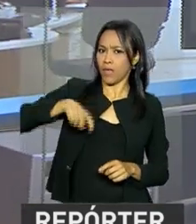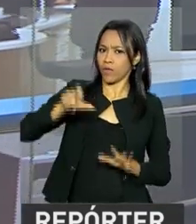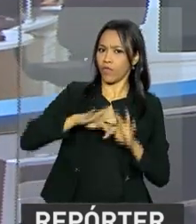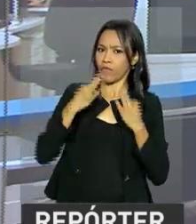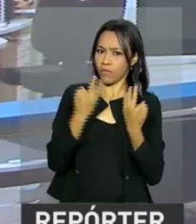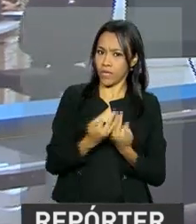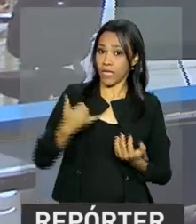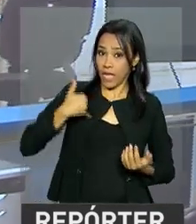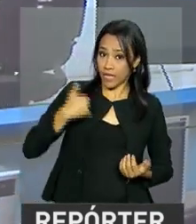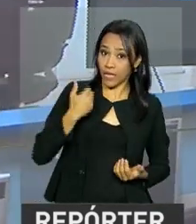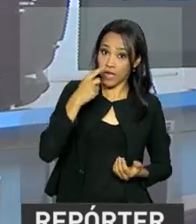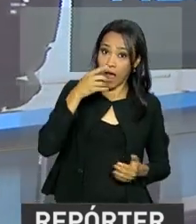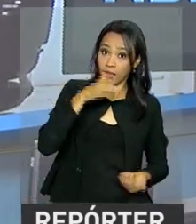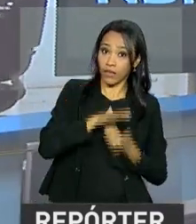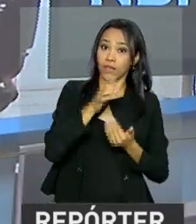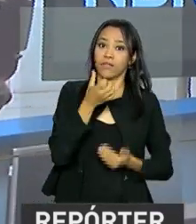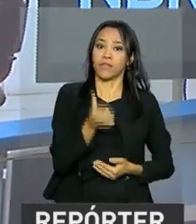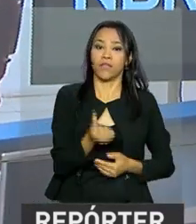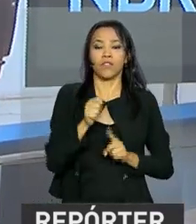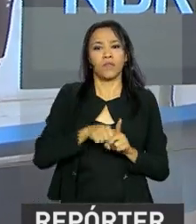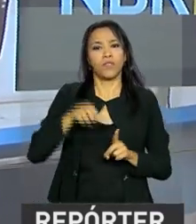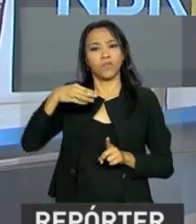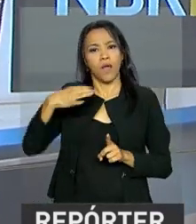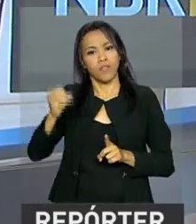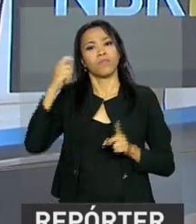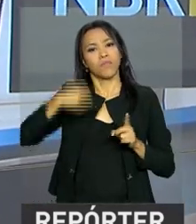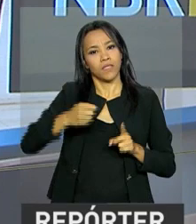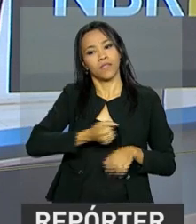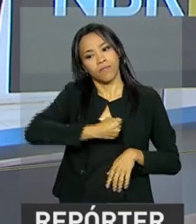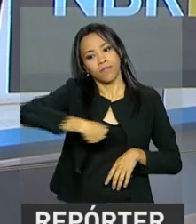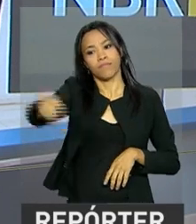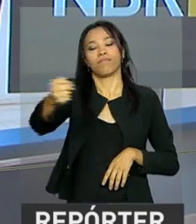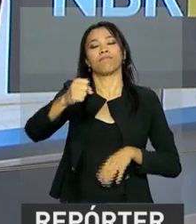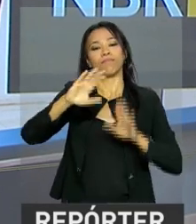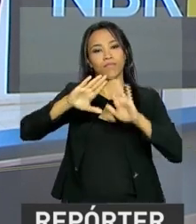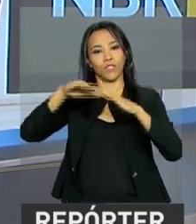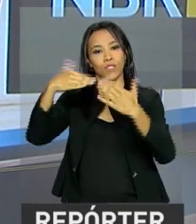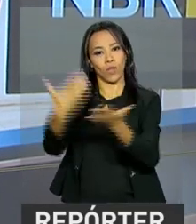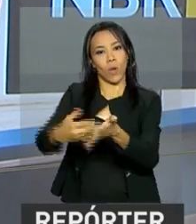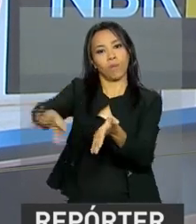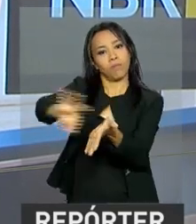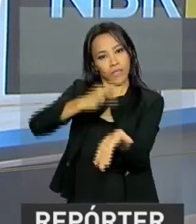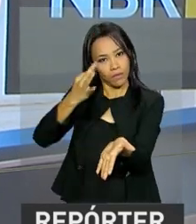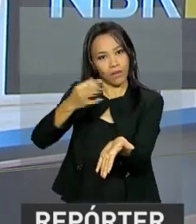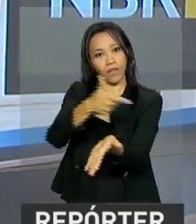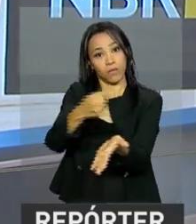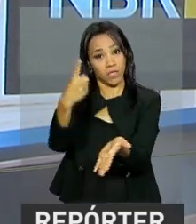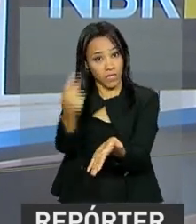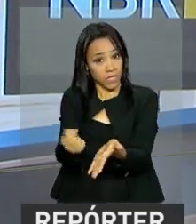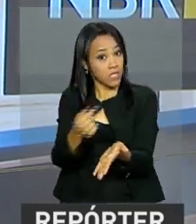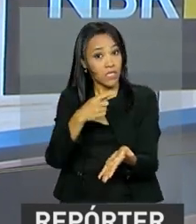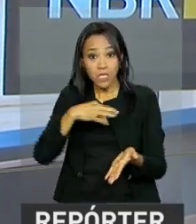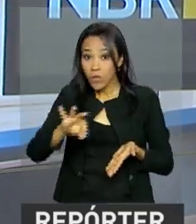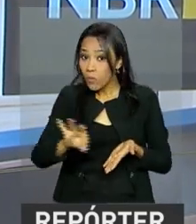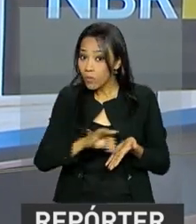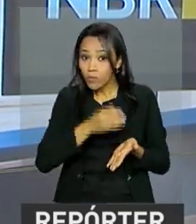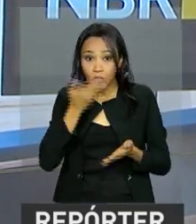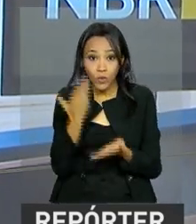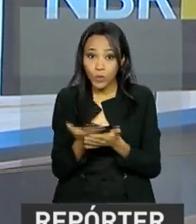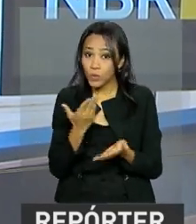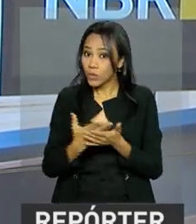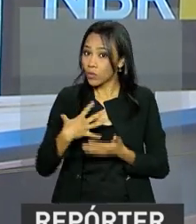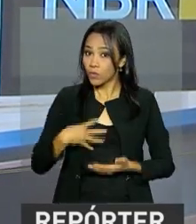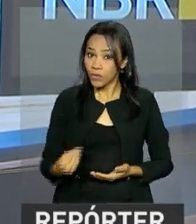6 anos até o fim de Março devem ser matriculadas na escola em 2017 quem deixar os filhos sem estudar